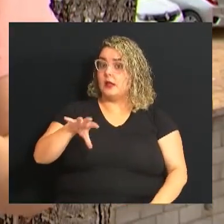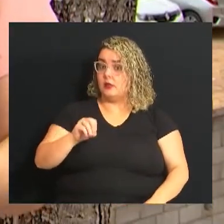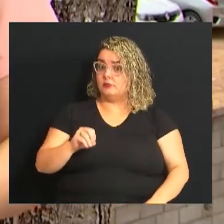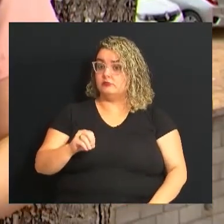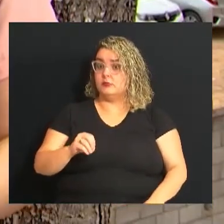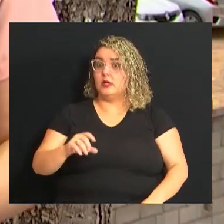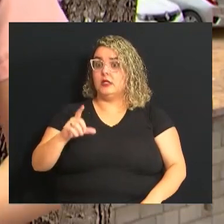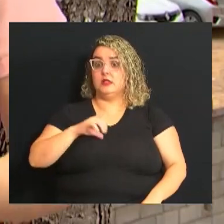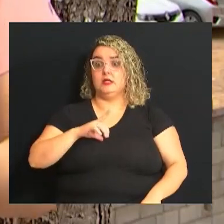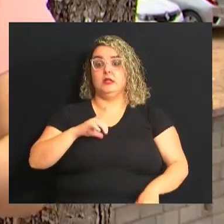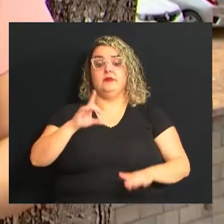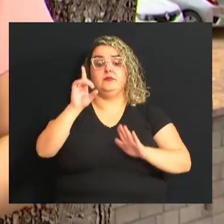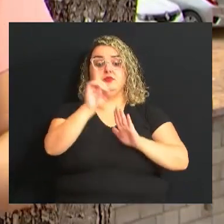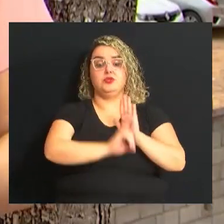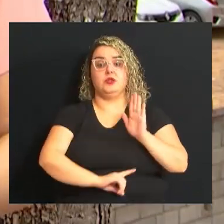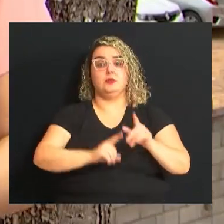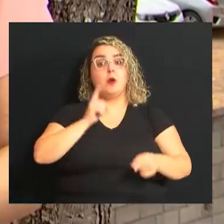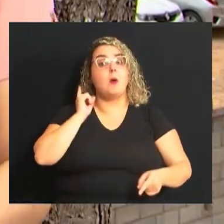Campinas.